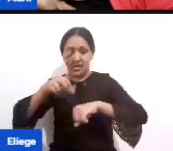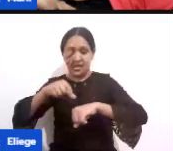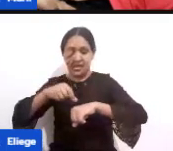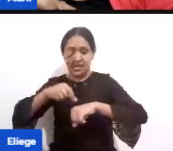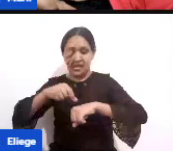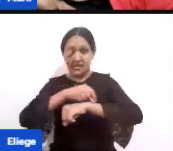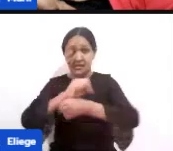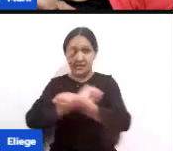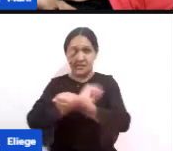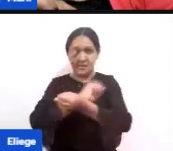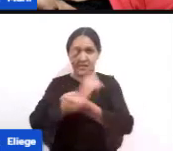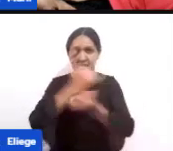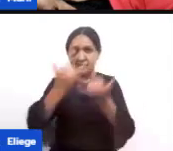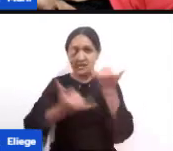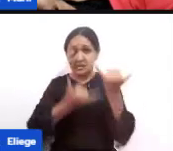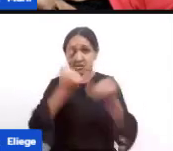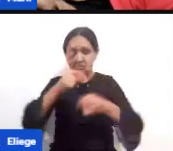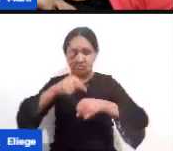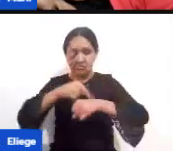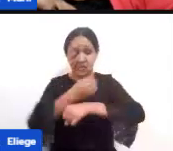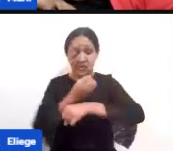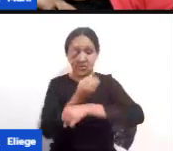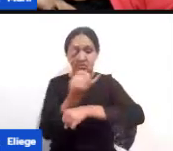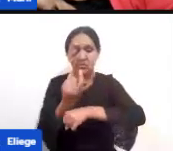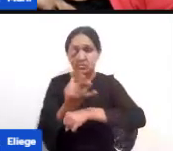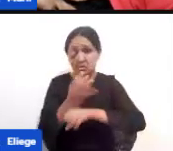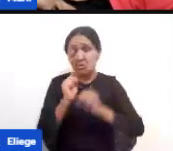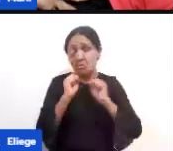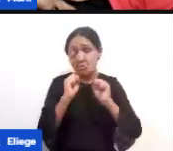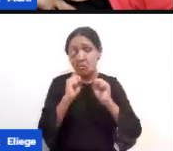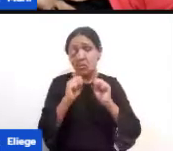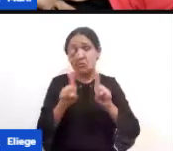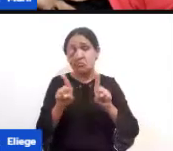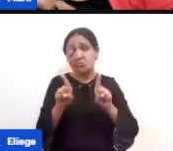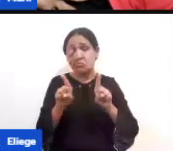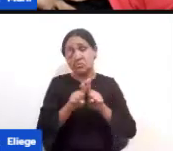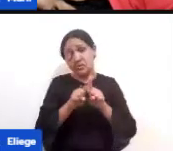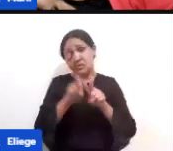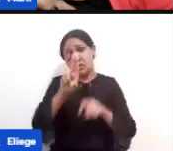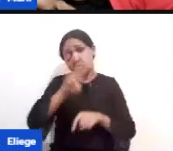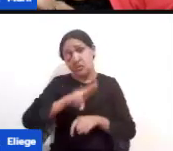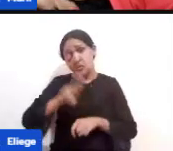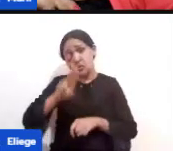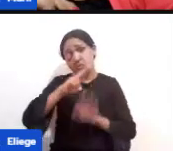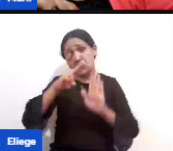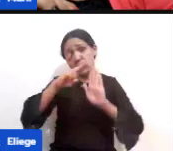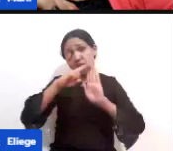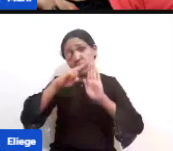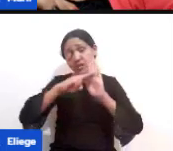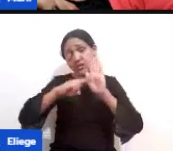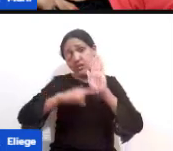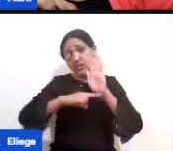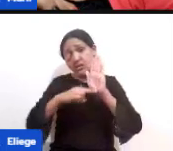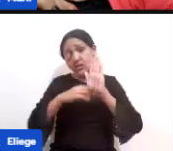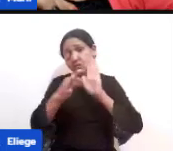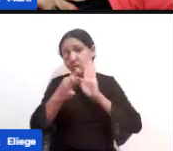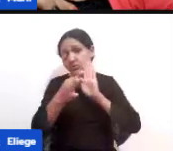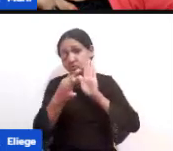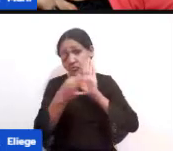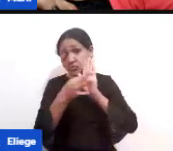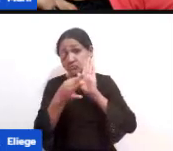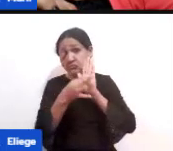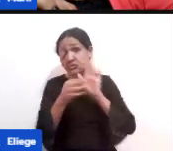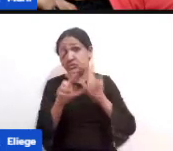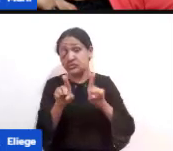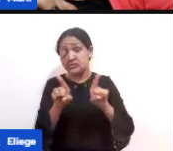para fazer a contagem. Então a professora também pode colocar ali nesse roteiro isso como sugestão também, né?